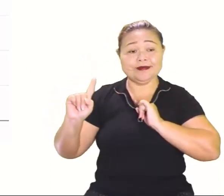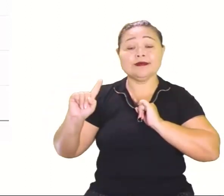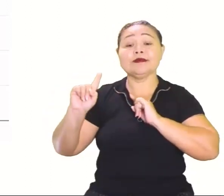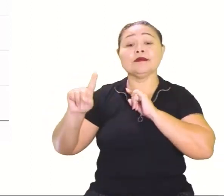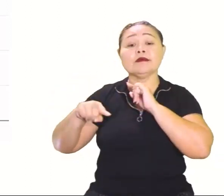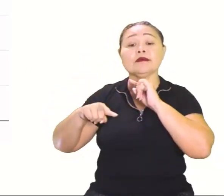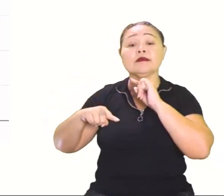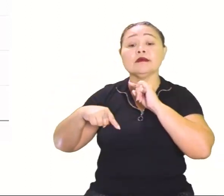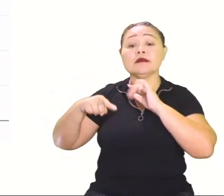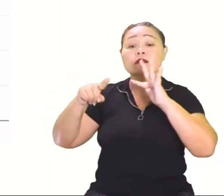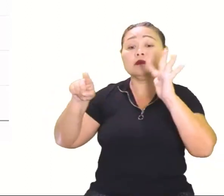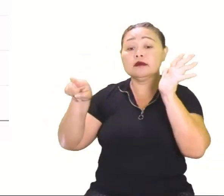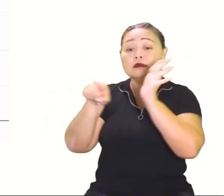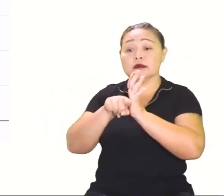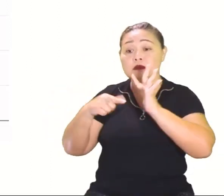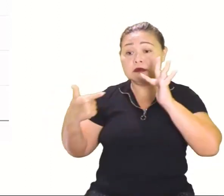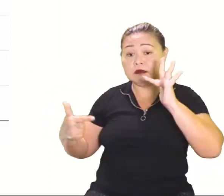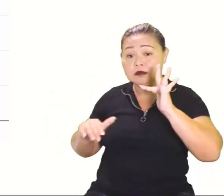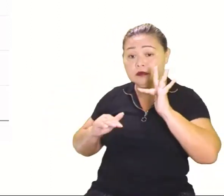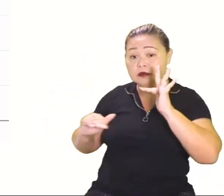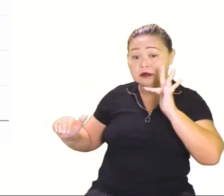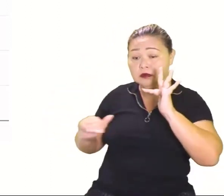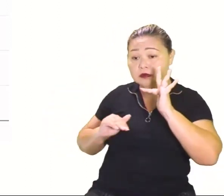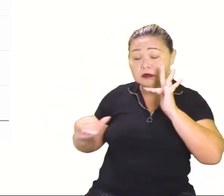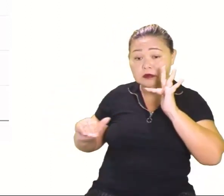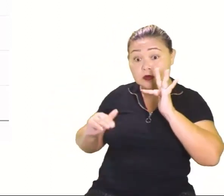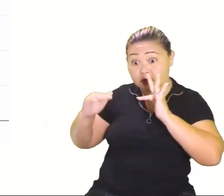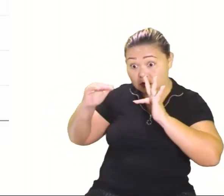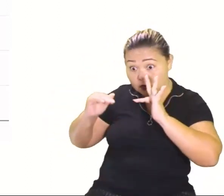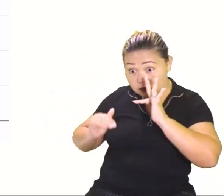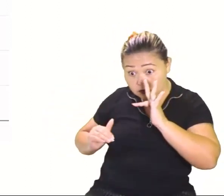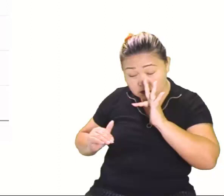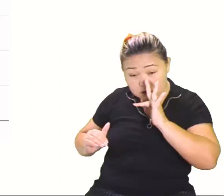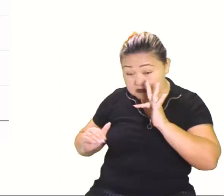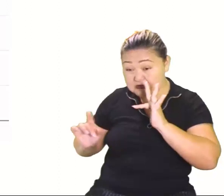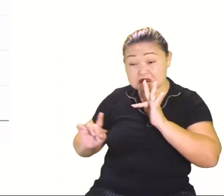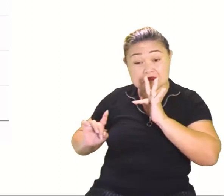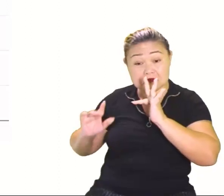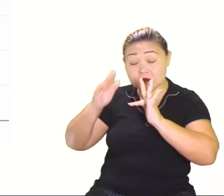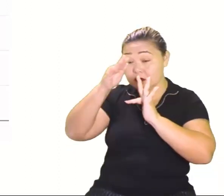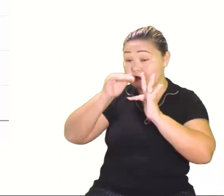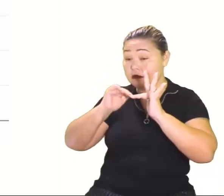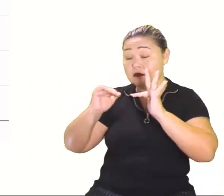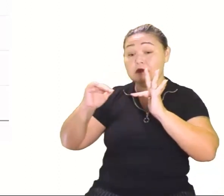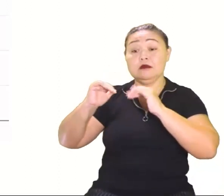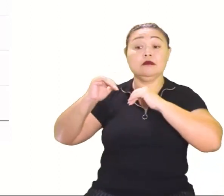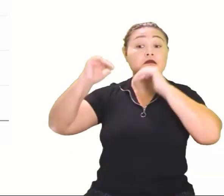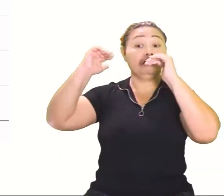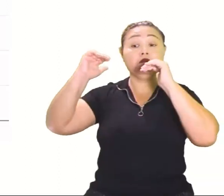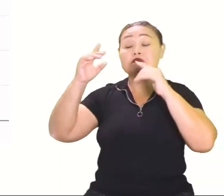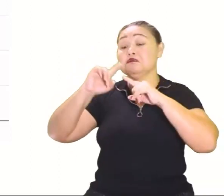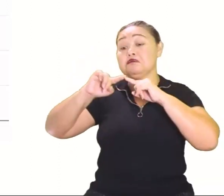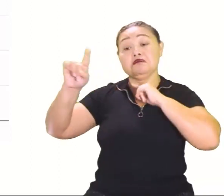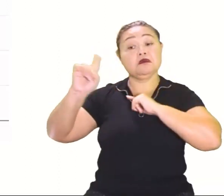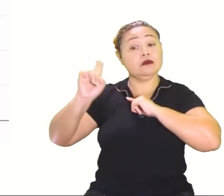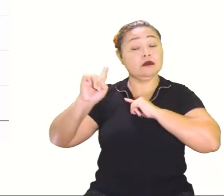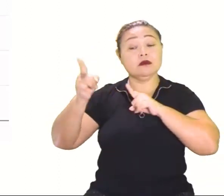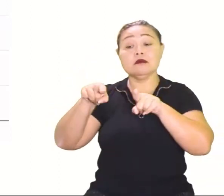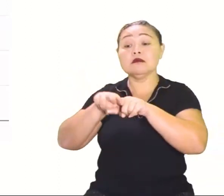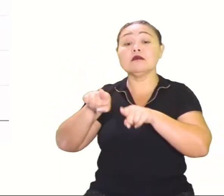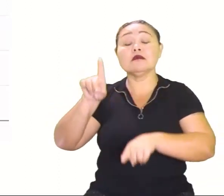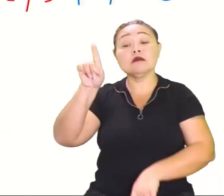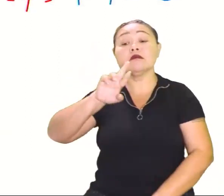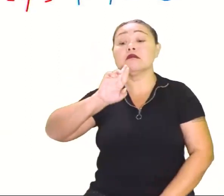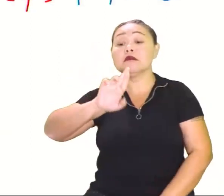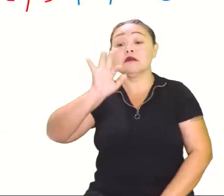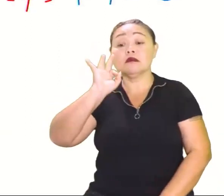né? Quando o x é menos 2, zerou, né? Está lá no 4. Tá lá, ó. está aqui, ó. Então, Não. essa aqui também não é, né?